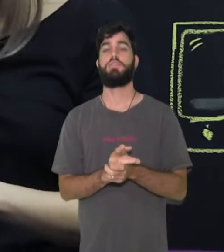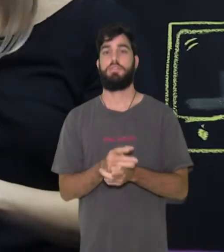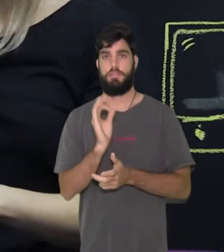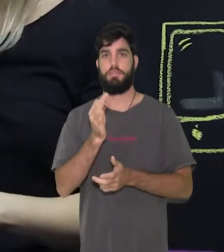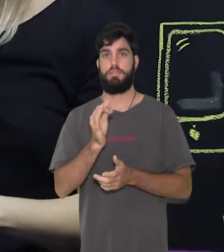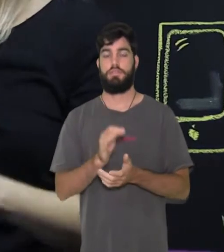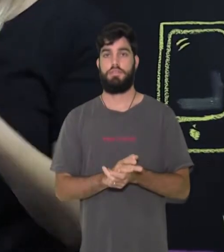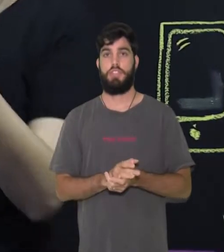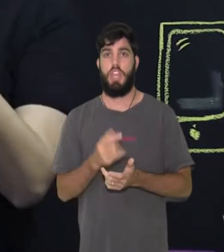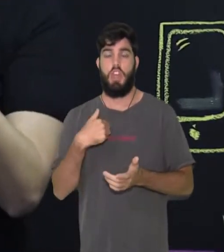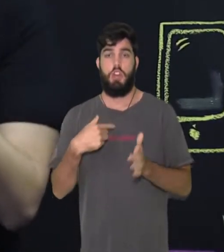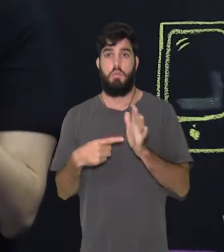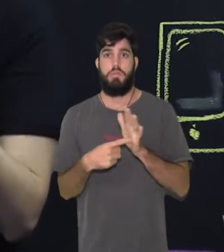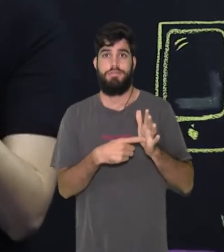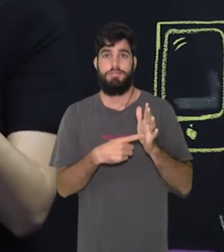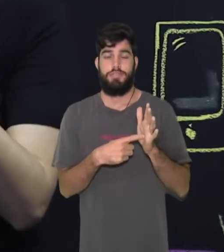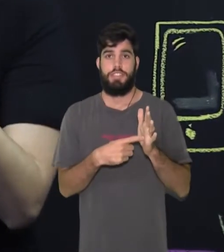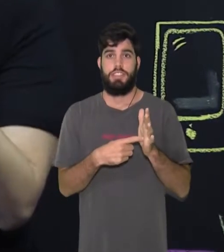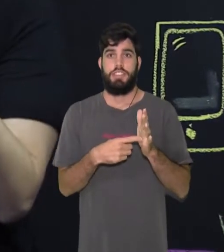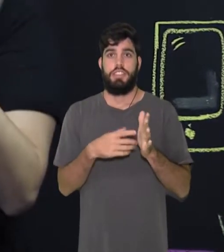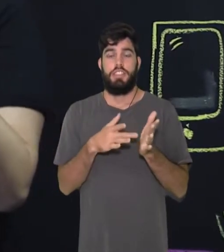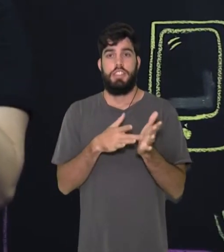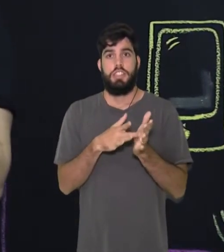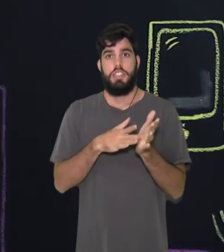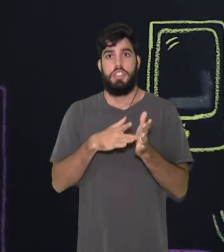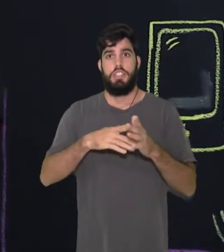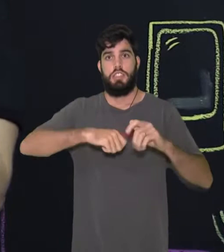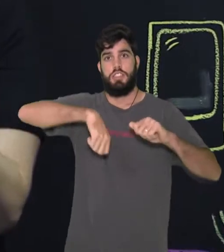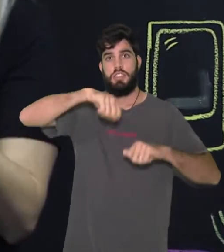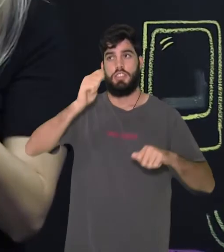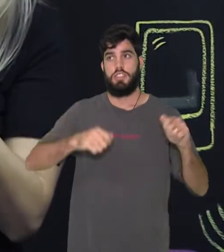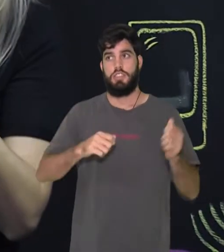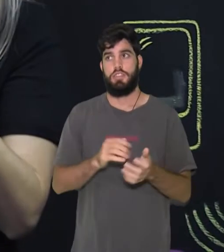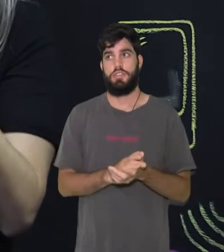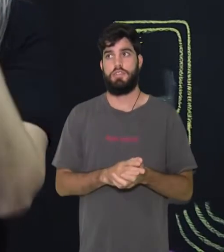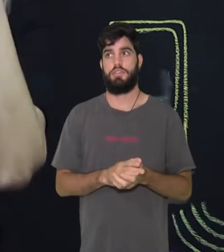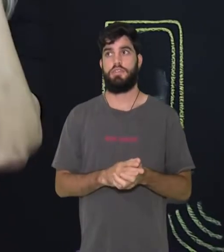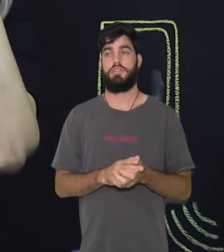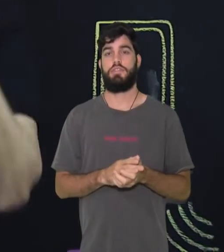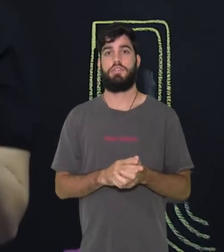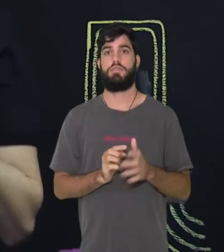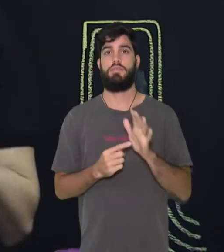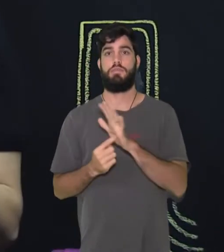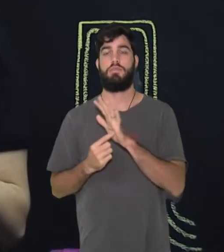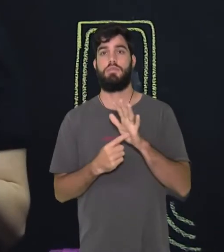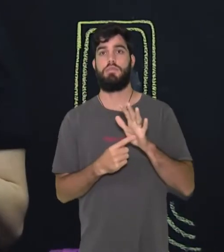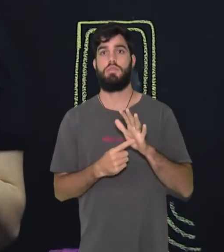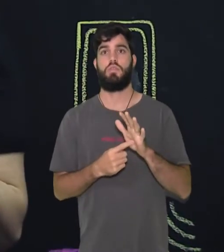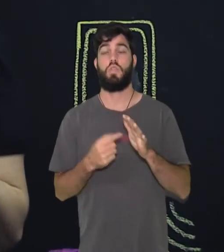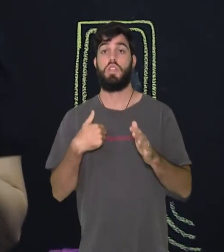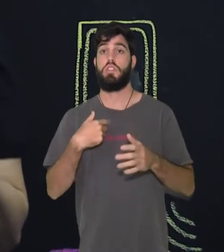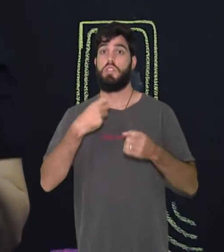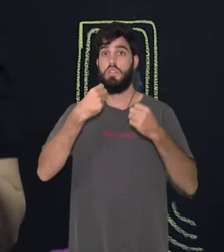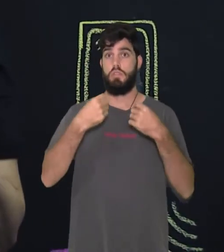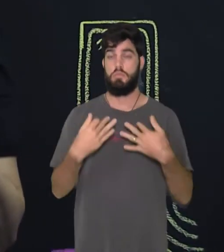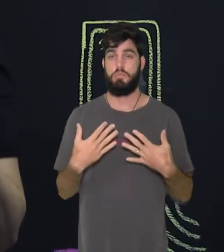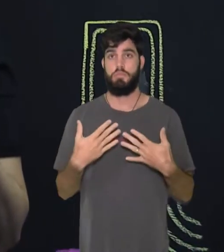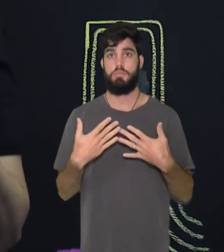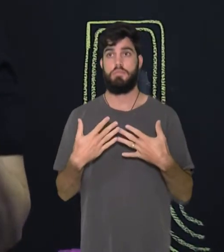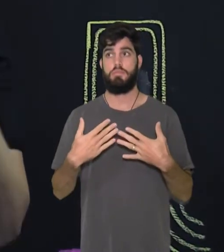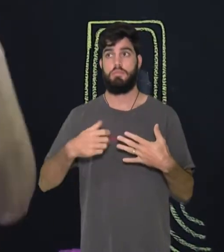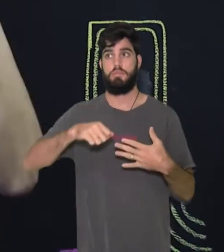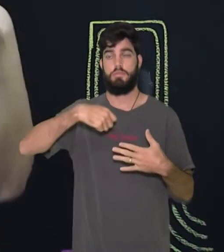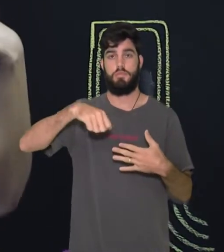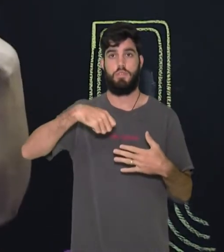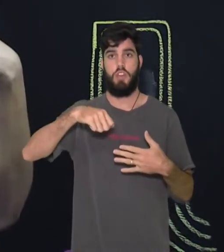Vou simular uma onda para vocês entenderem. Vamos ver como é que tá minha coordenação motora também aqui. Quando eu falo de onda, você imagina o